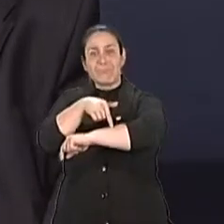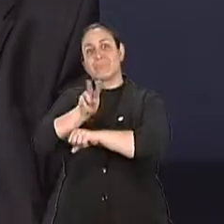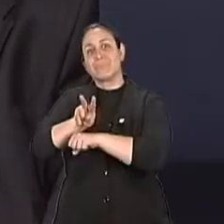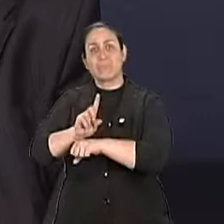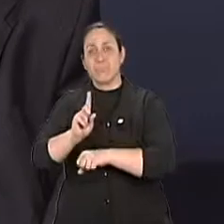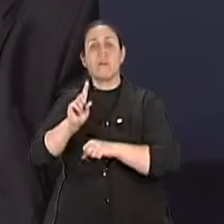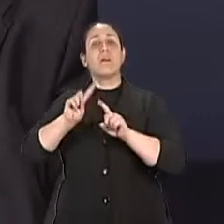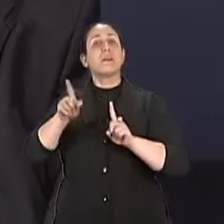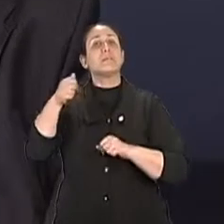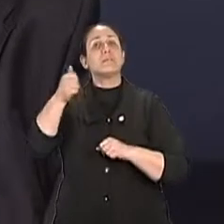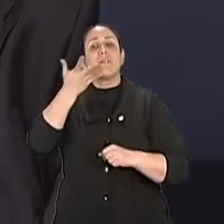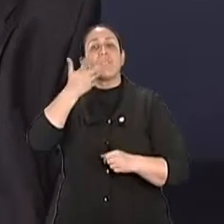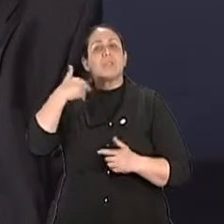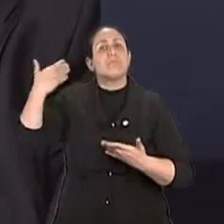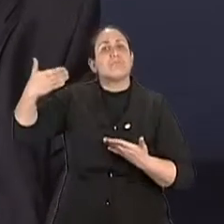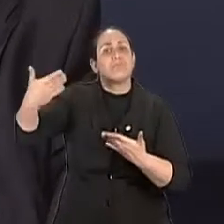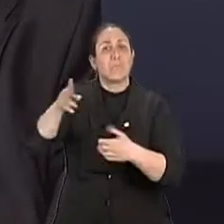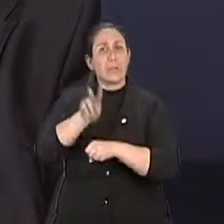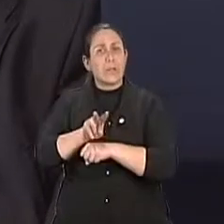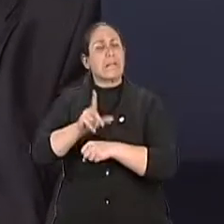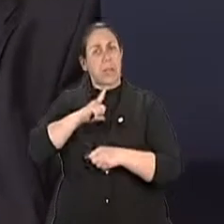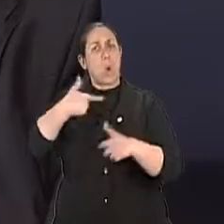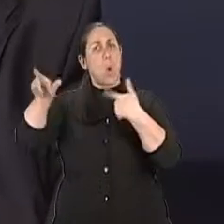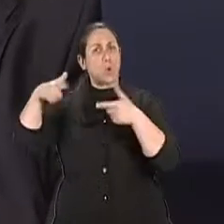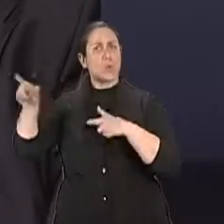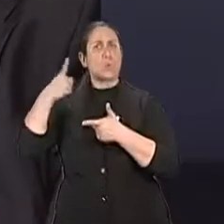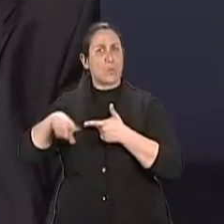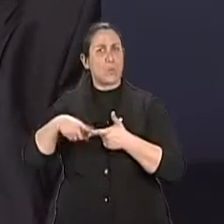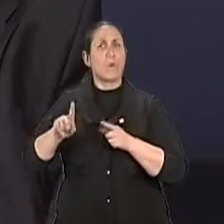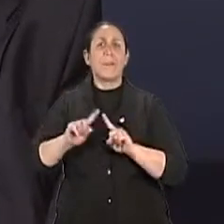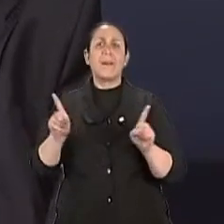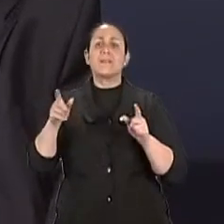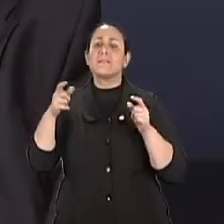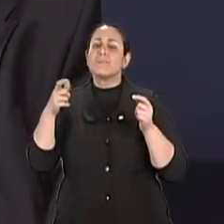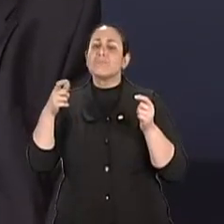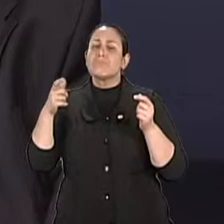infância, tantos outros problemas também, claro. Mas metabólicos, que vão acabar